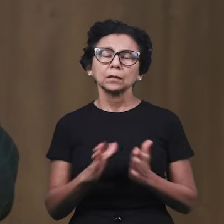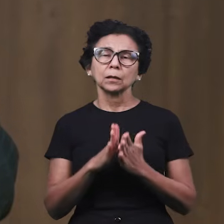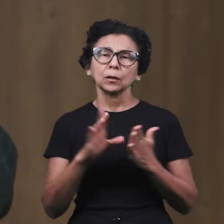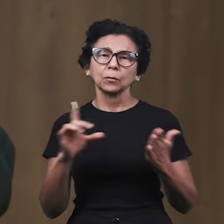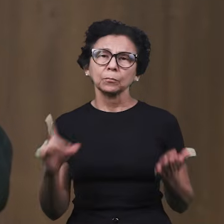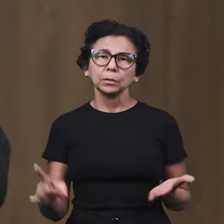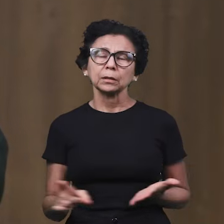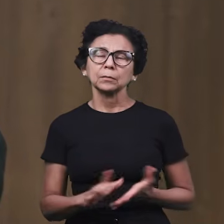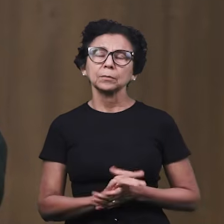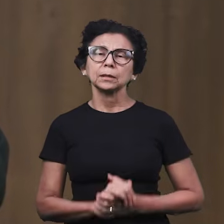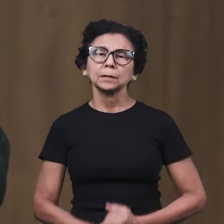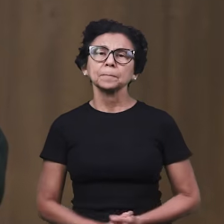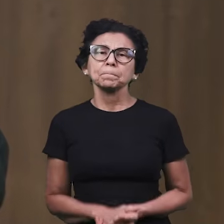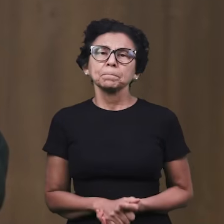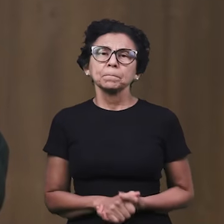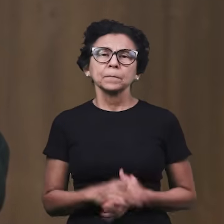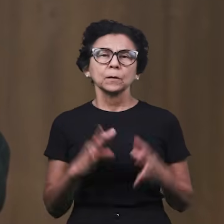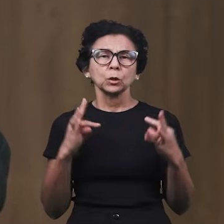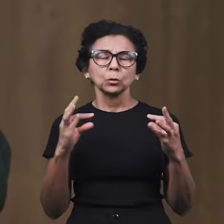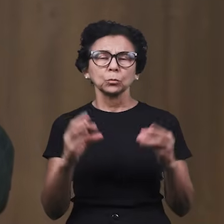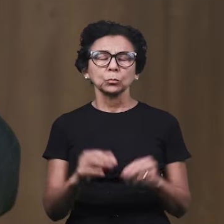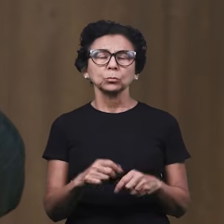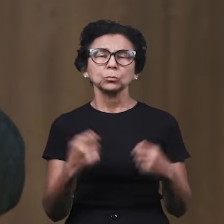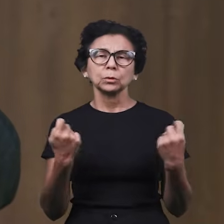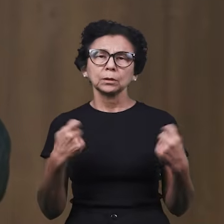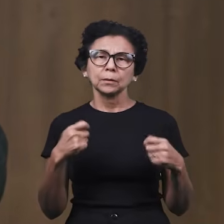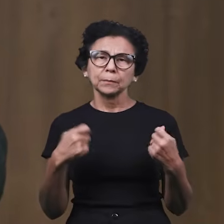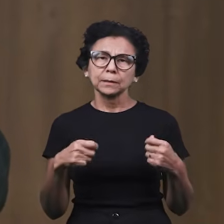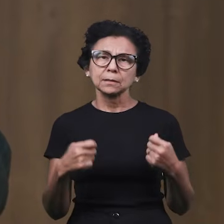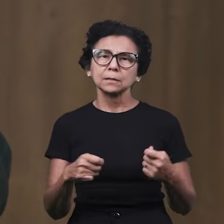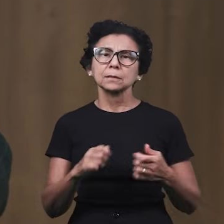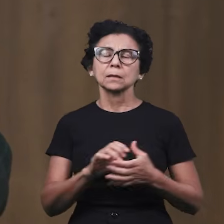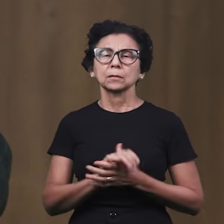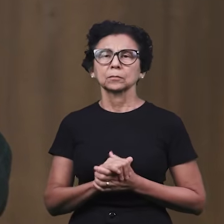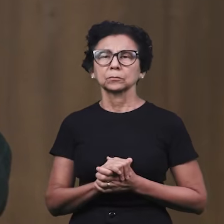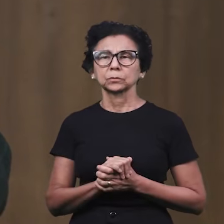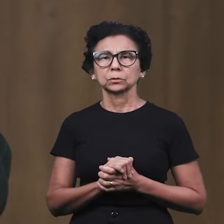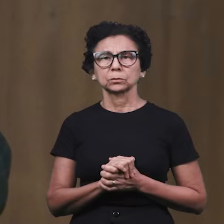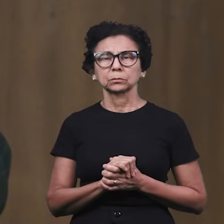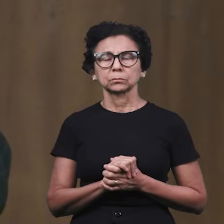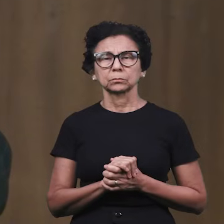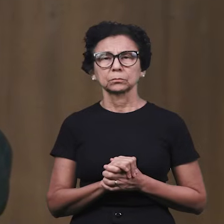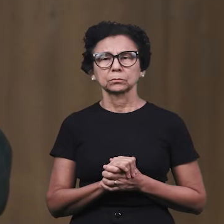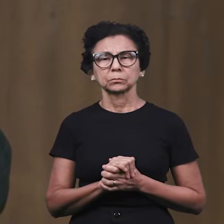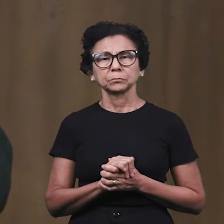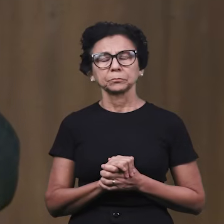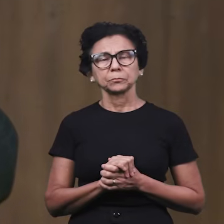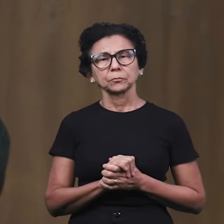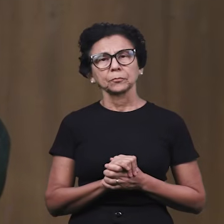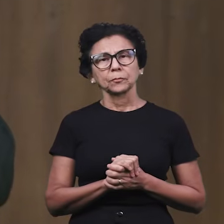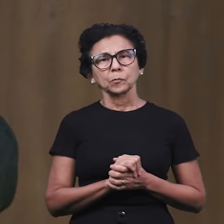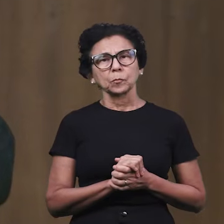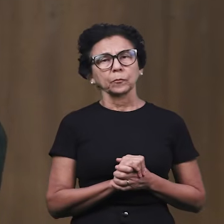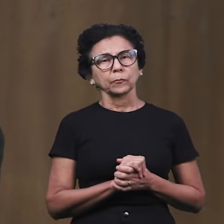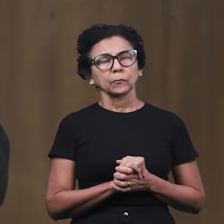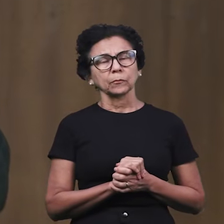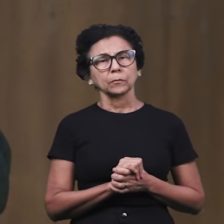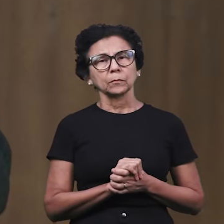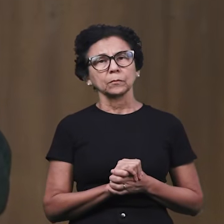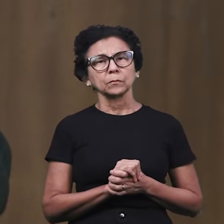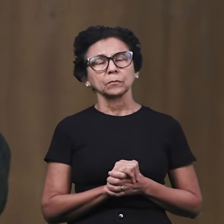conduzir dentro da maneira, da forma em que vamos proceder, de forma que tenhamos